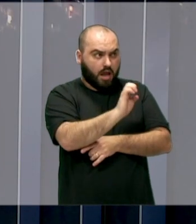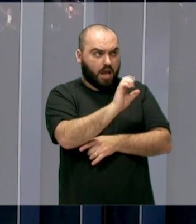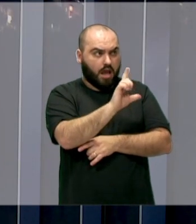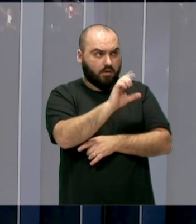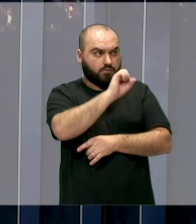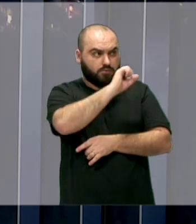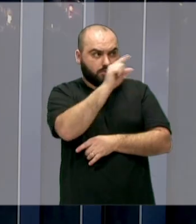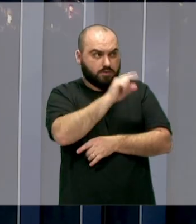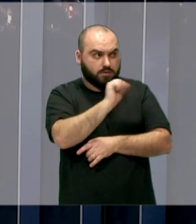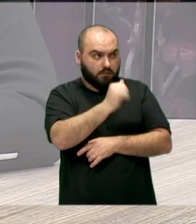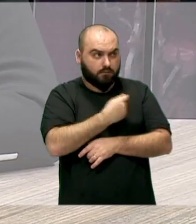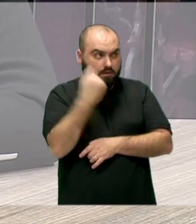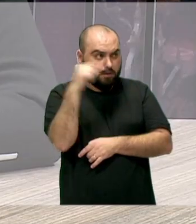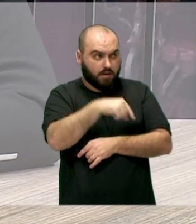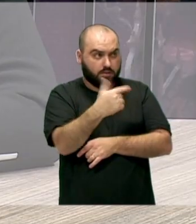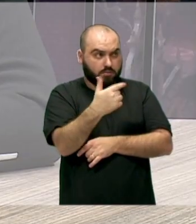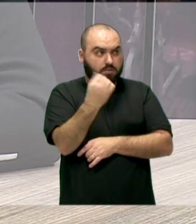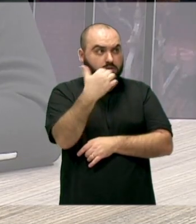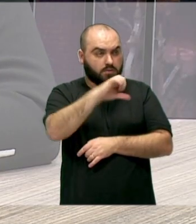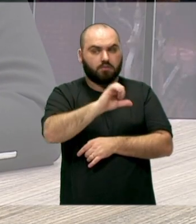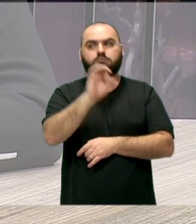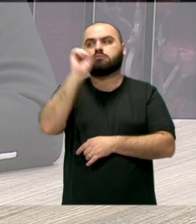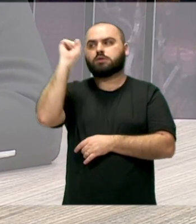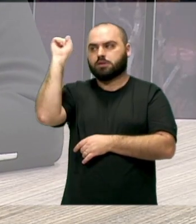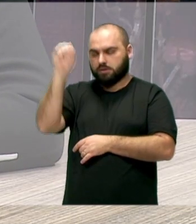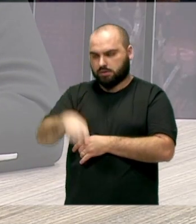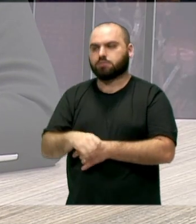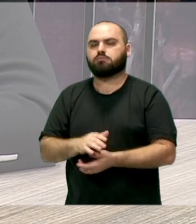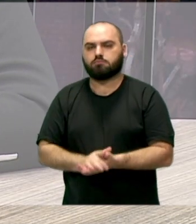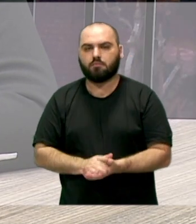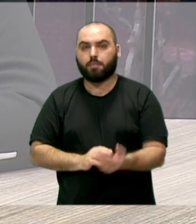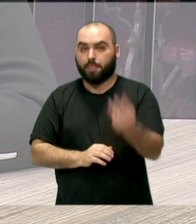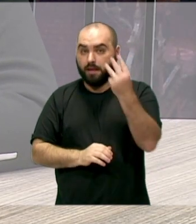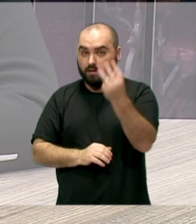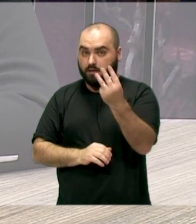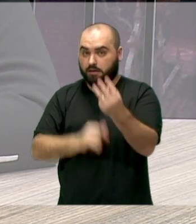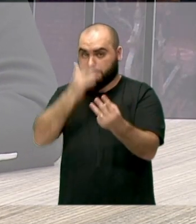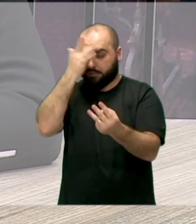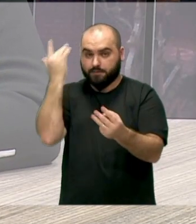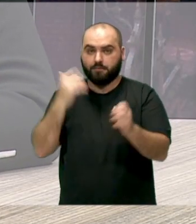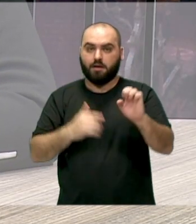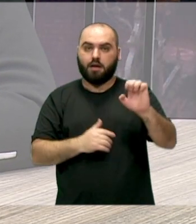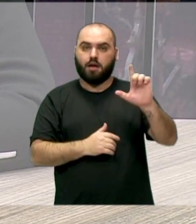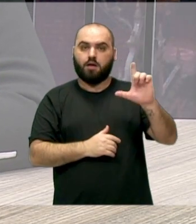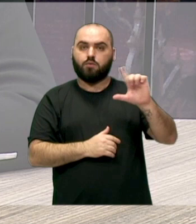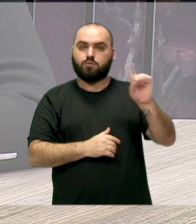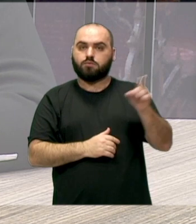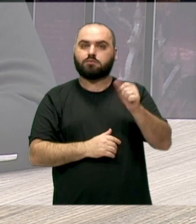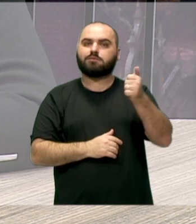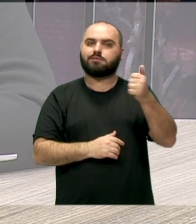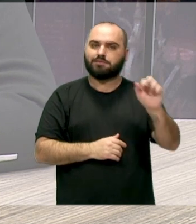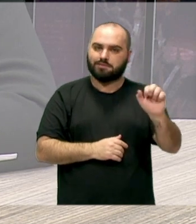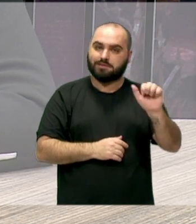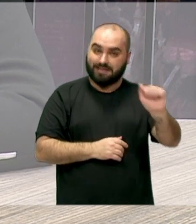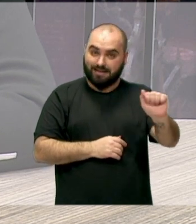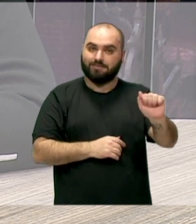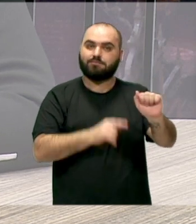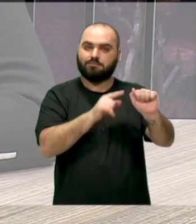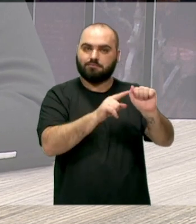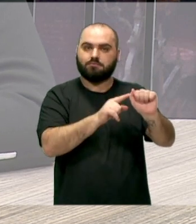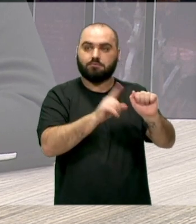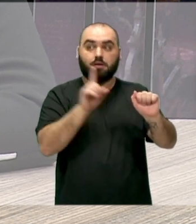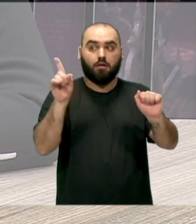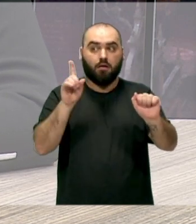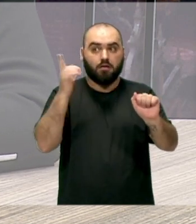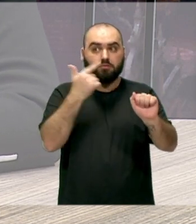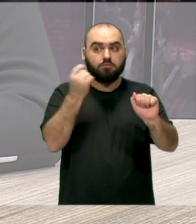2019. Em 2019. Isso, a gente faz uma homenagem a 3 artistas. Elza Soares, que fez o show no Centro Eventos